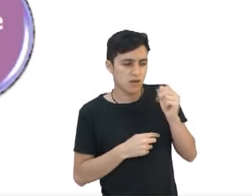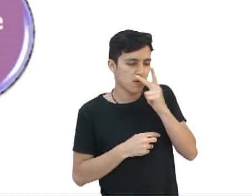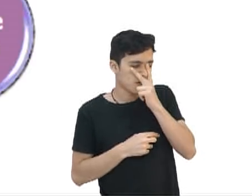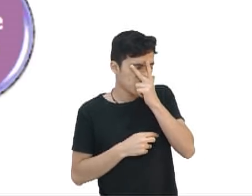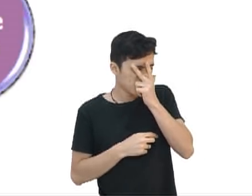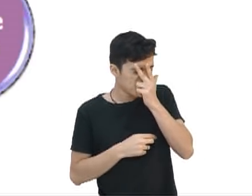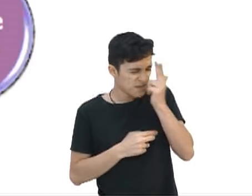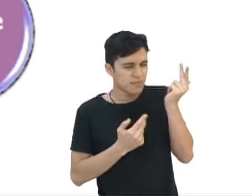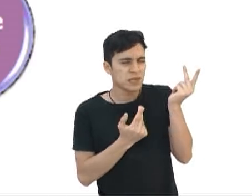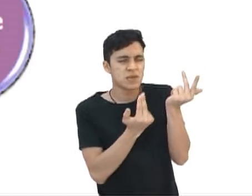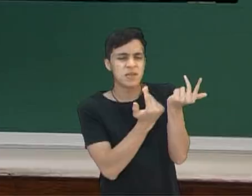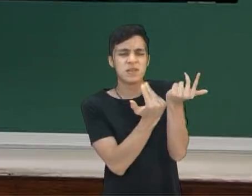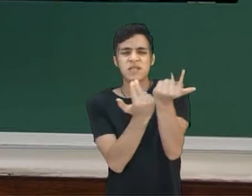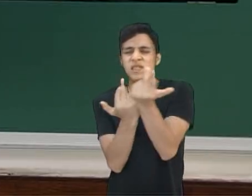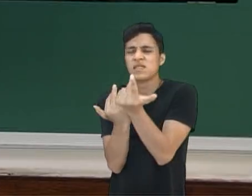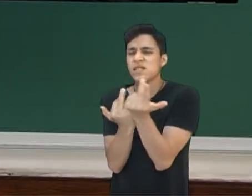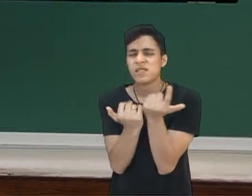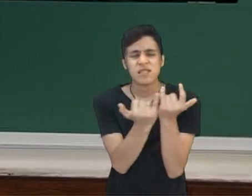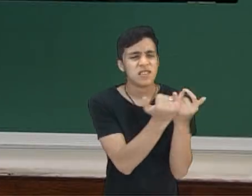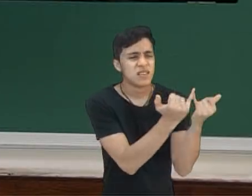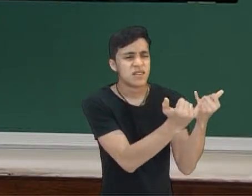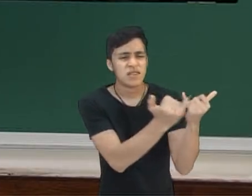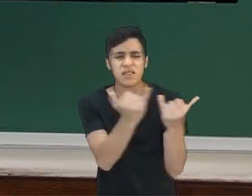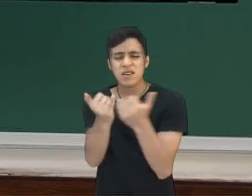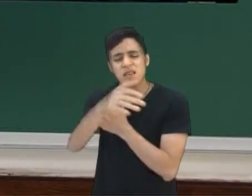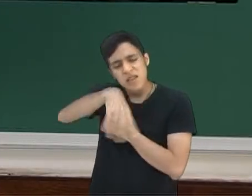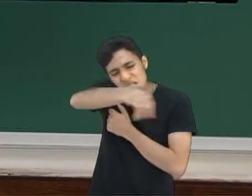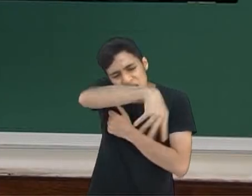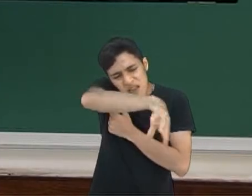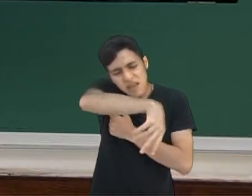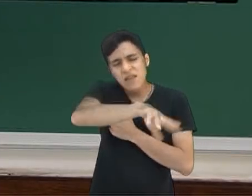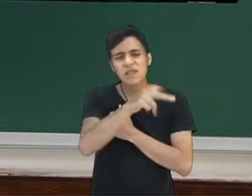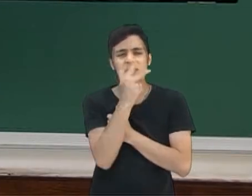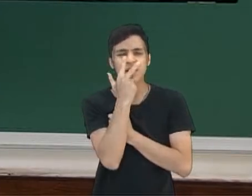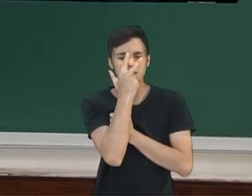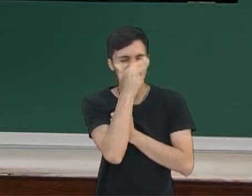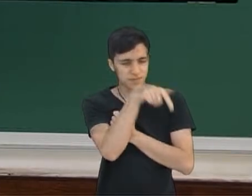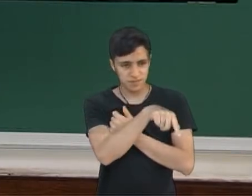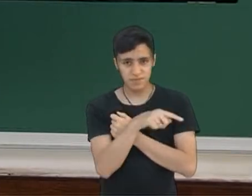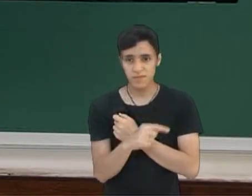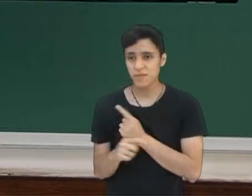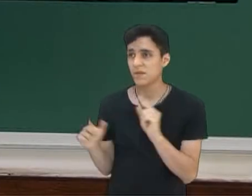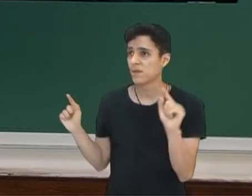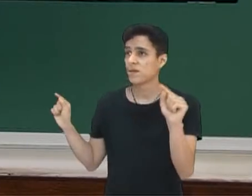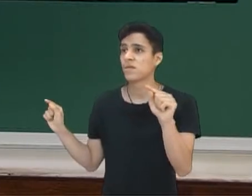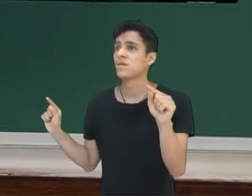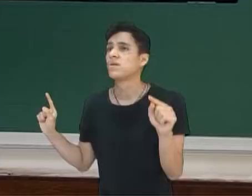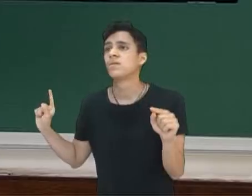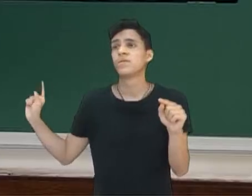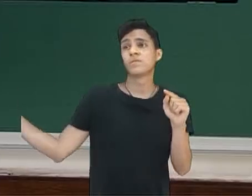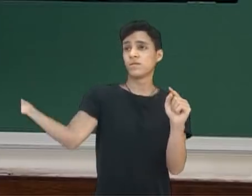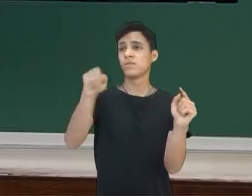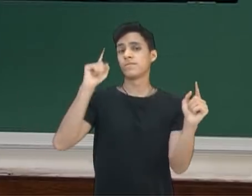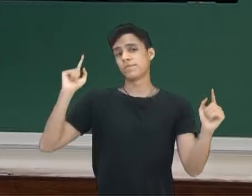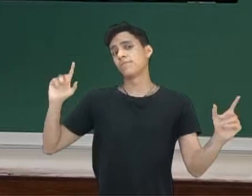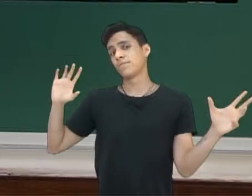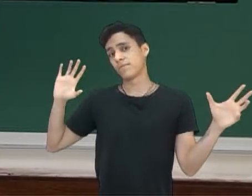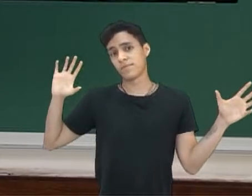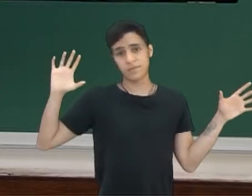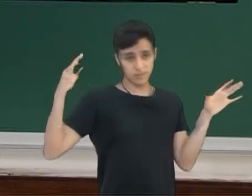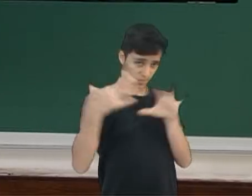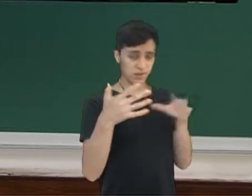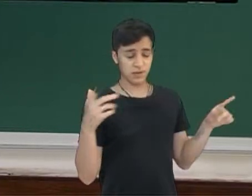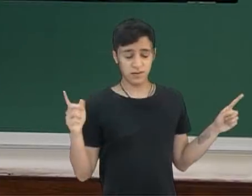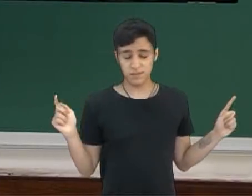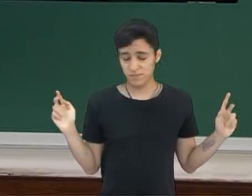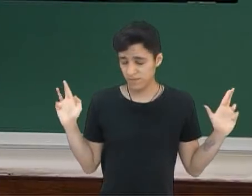pequena, todos os seres vivos muito parecidos entre si, e tivermos uma mudança ambiental, por exemplo, uma mudança no clima